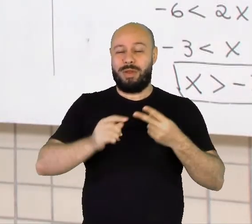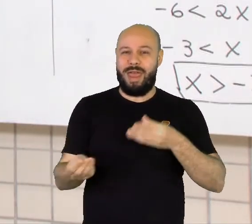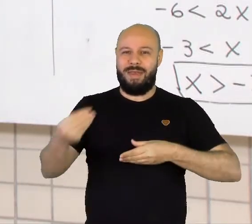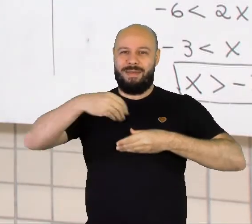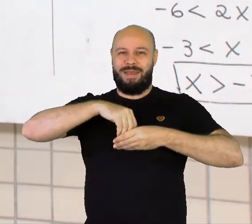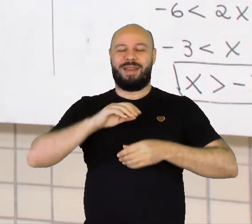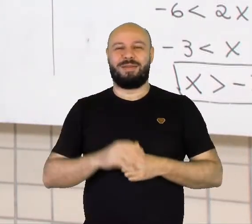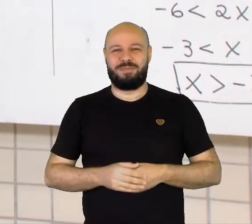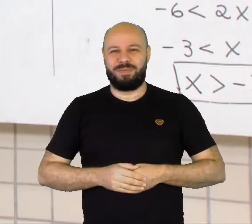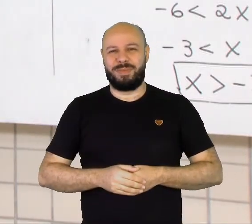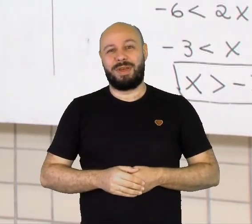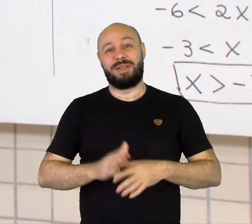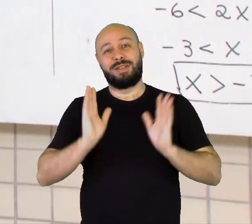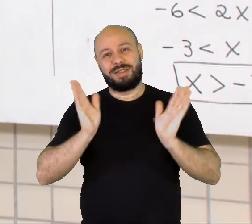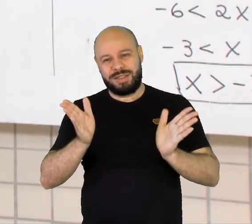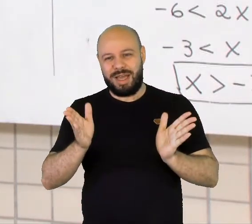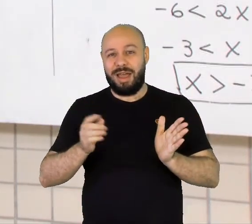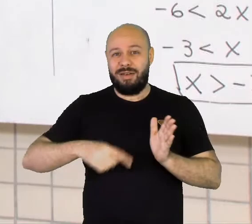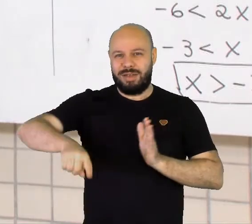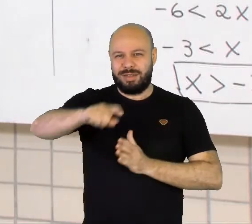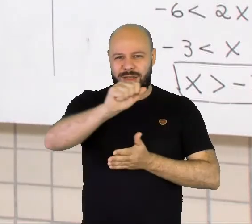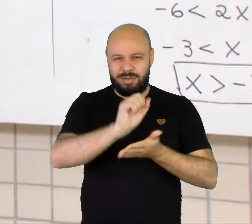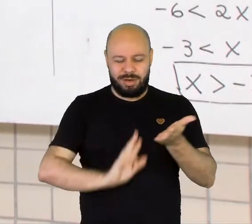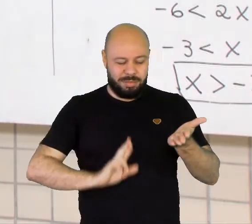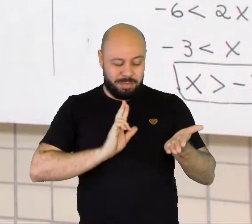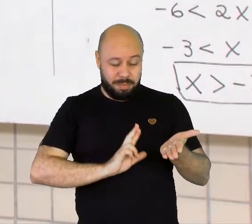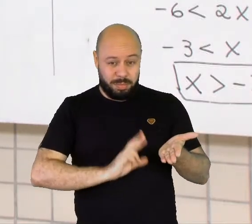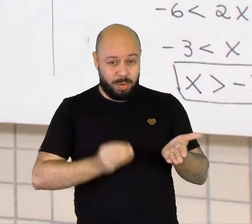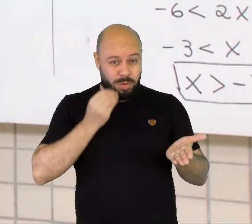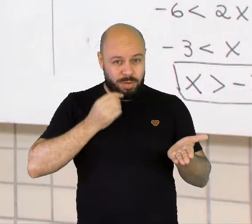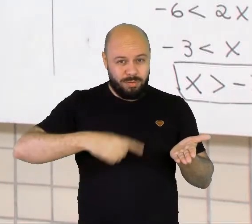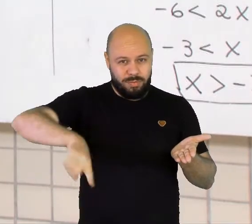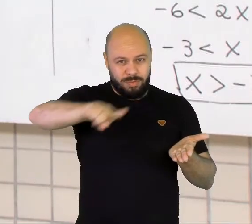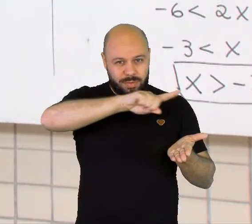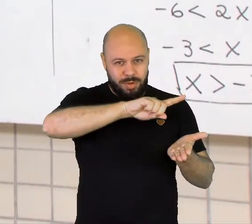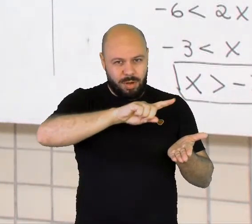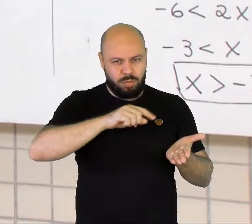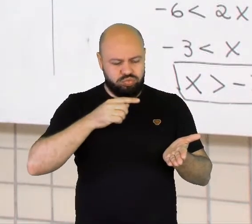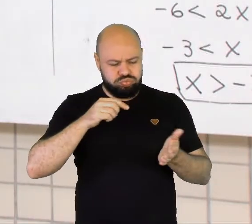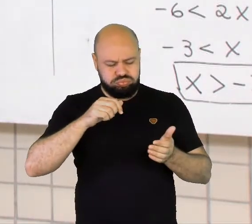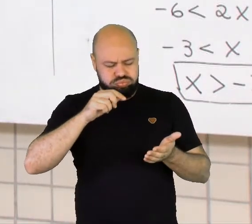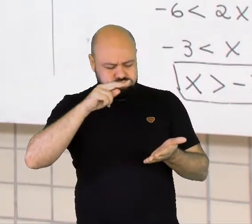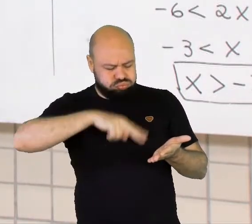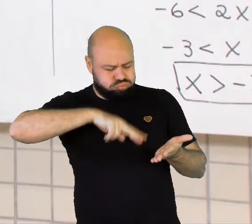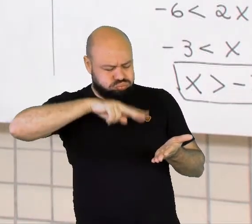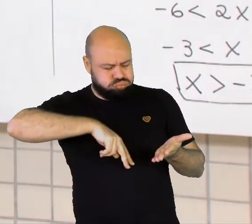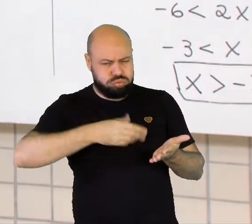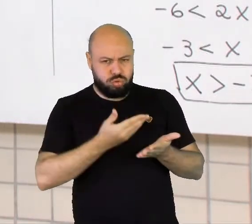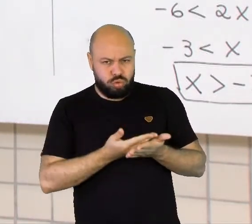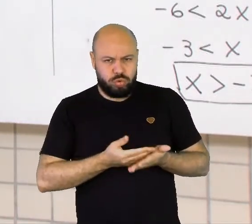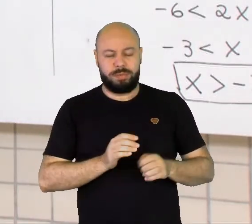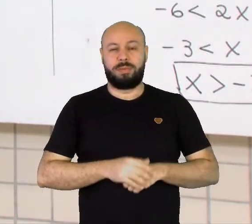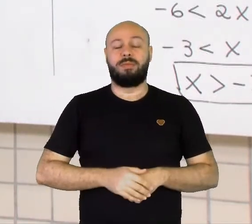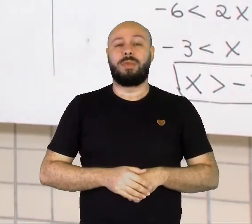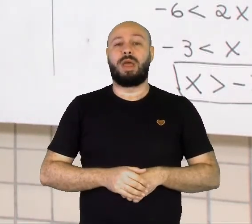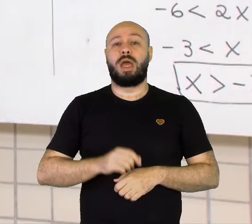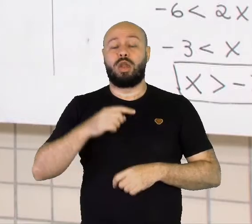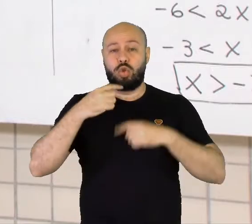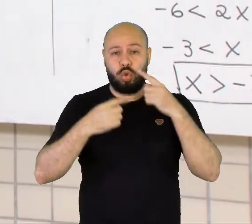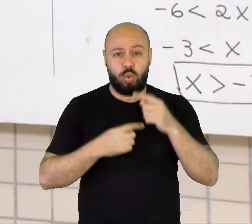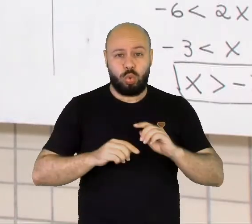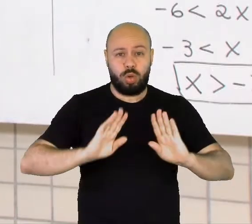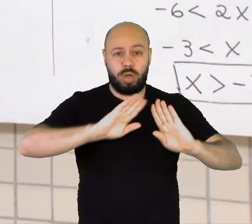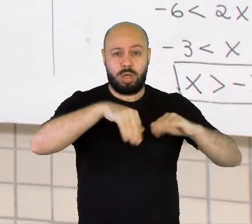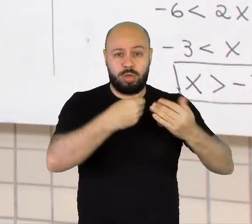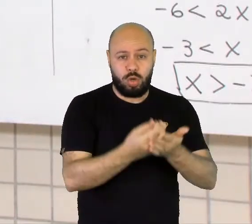isso, pessoal. Já tentem aí resolver os exercícios da atividade de monitoramento de aprendizagem de vocês. Qualquer dúvida, procure o professor da escola de